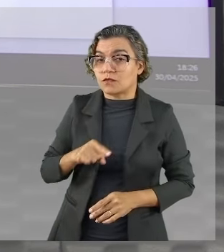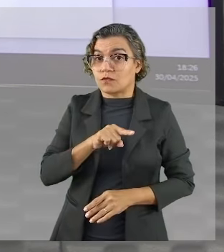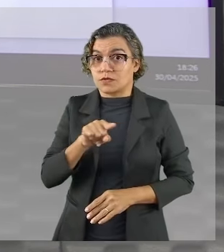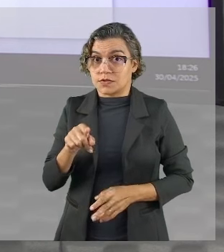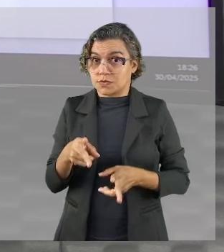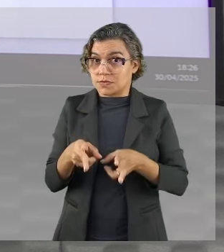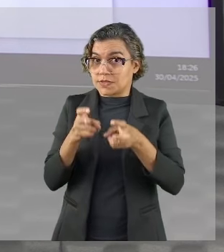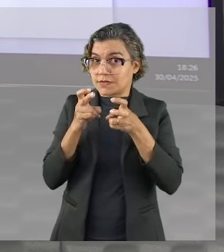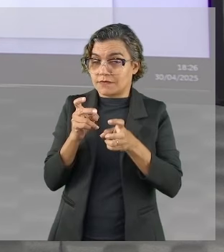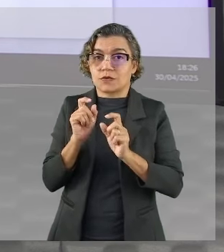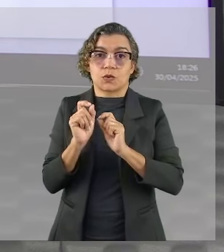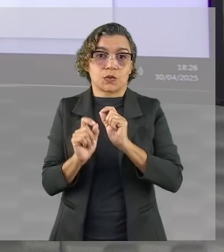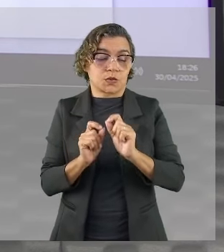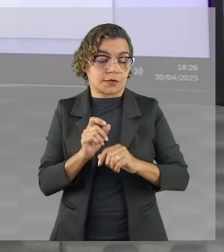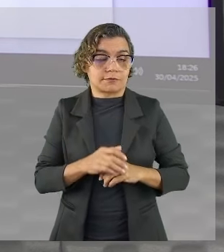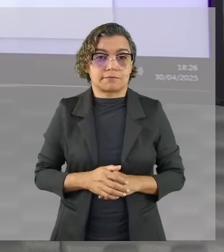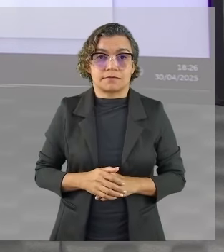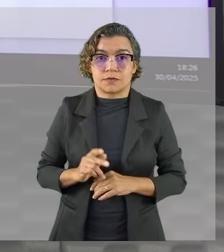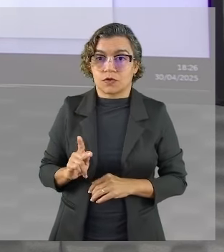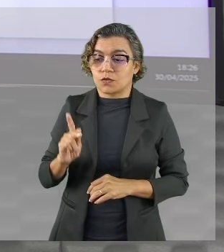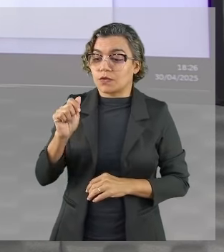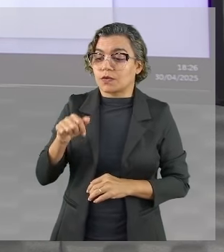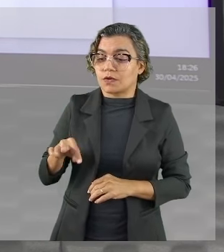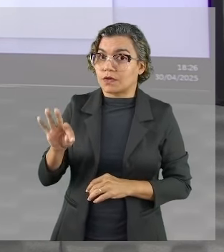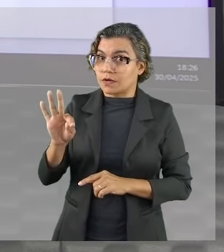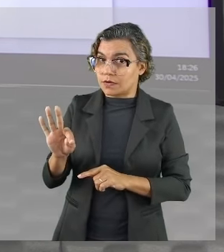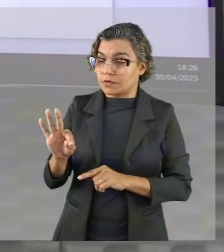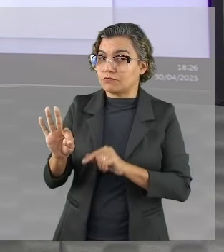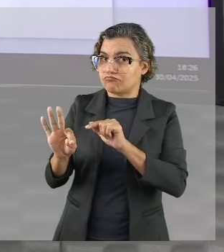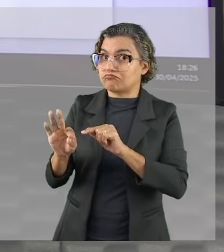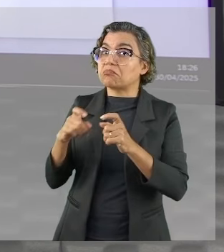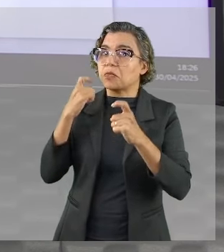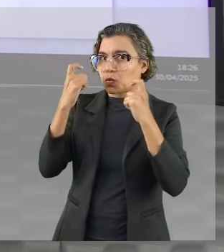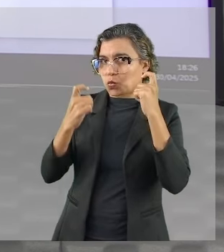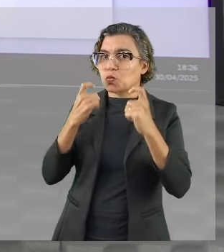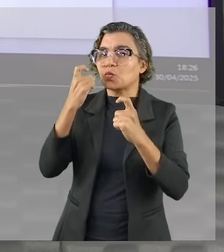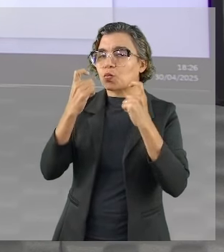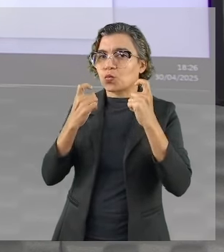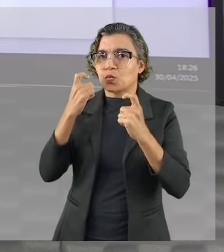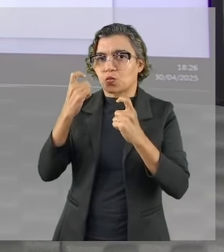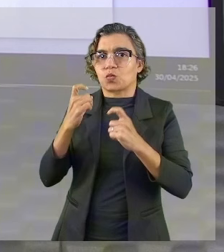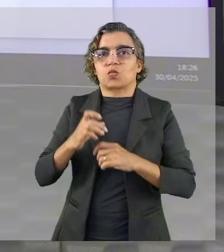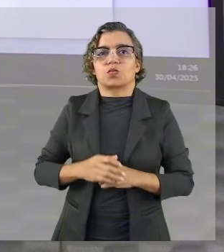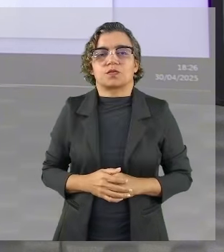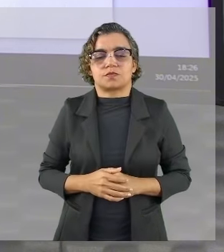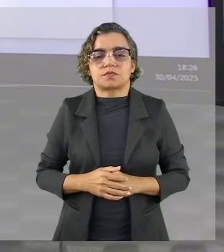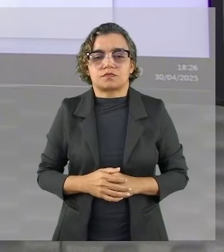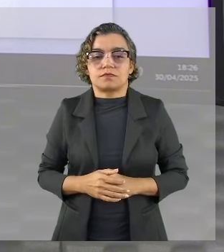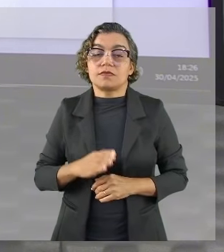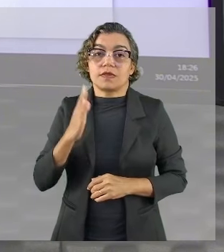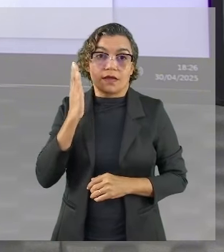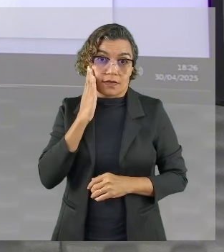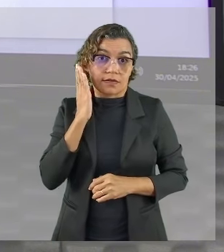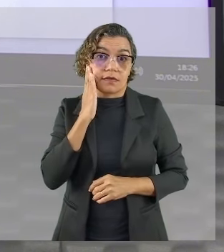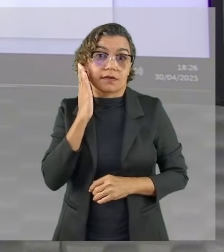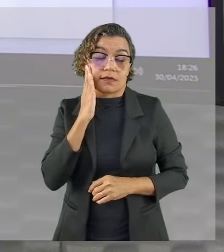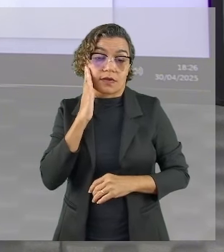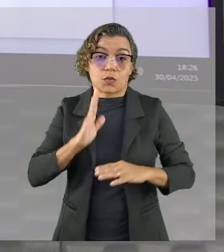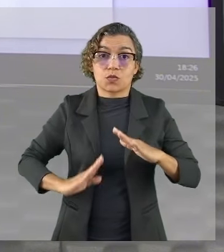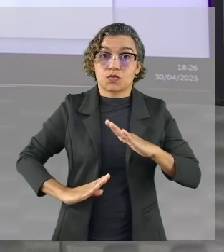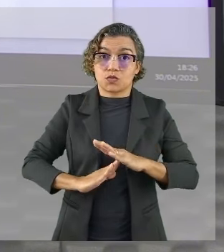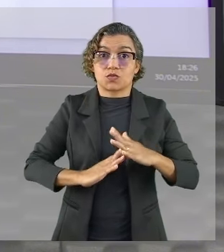viram, o Kant está preocupado, né, em reconhecer os limites